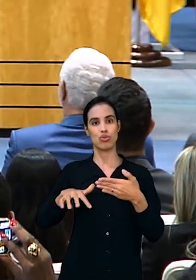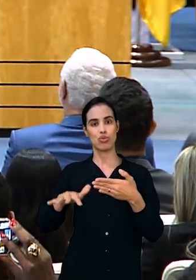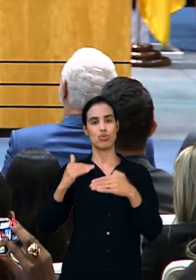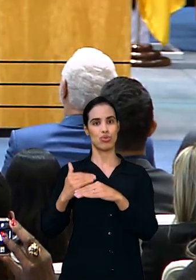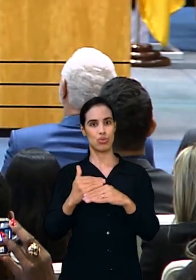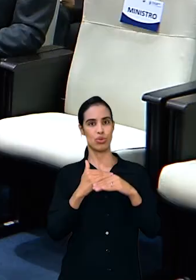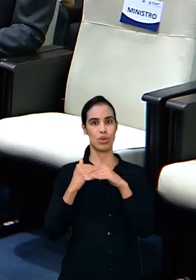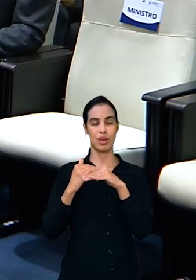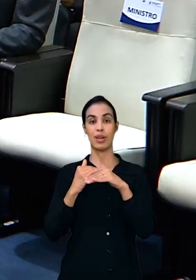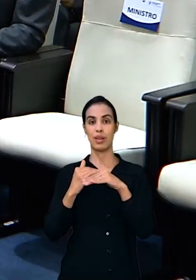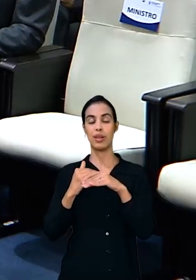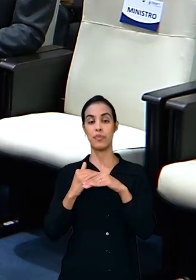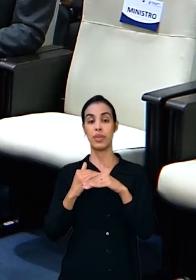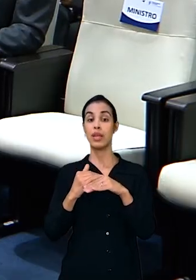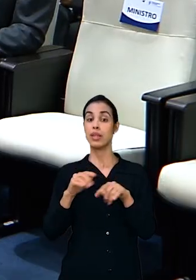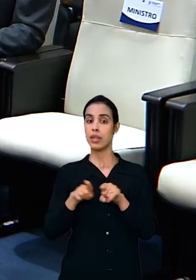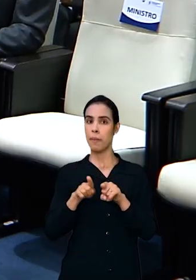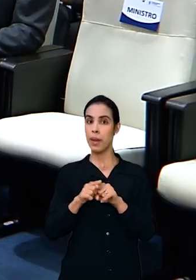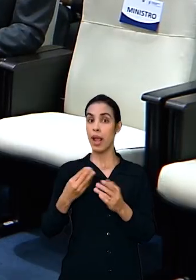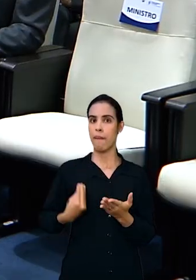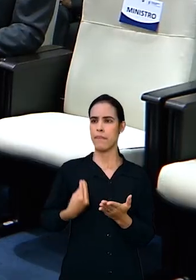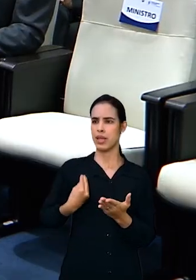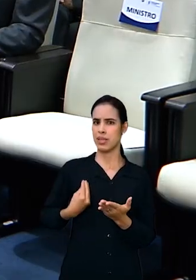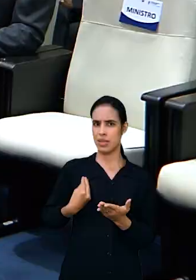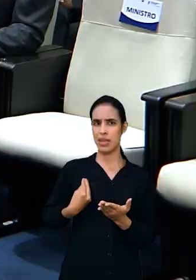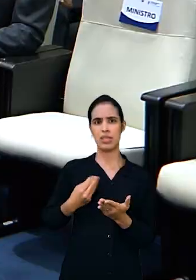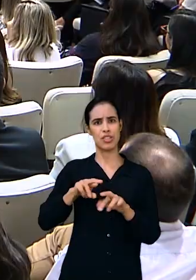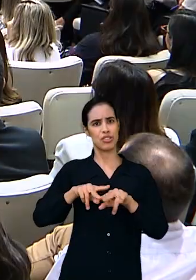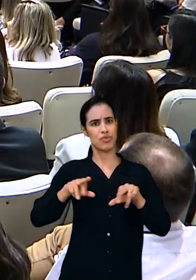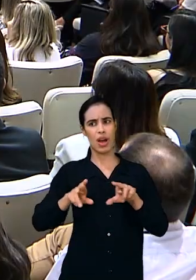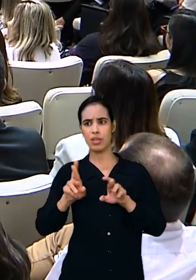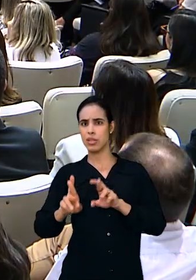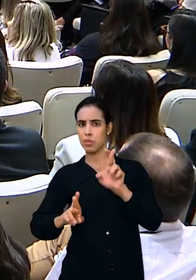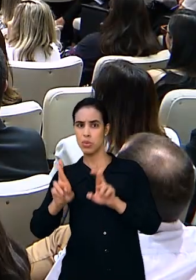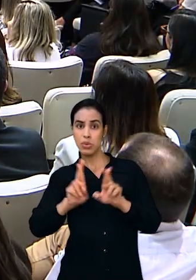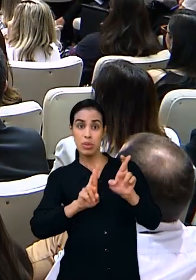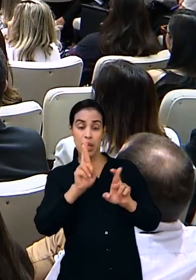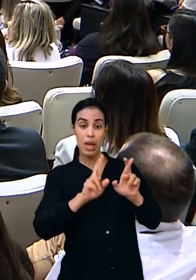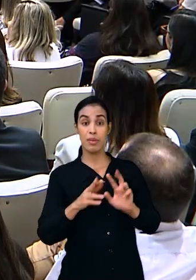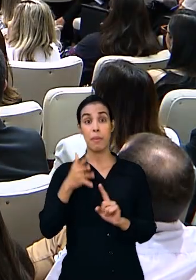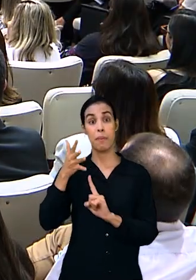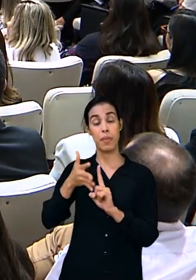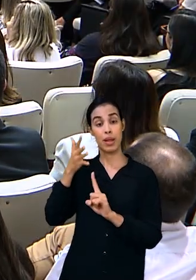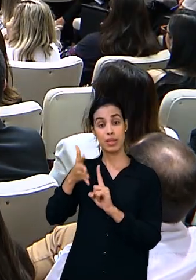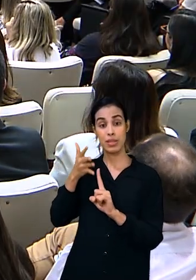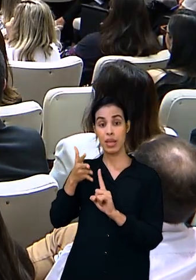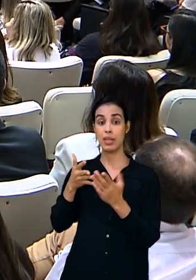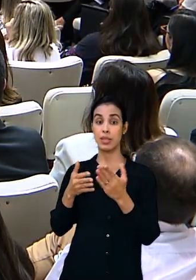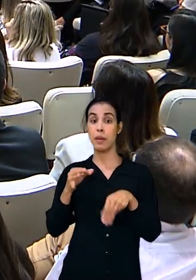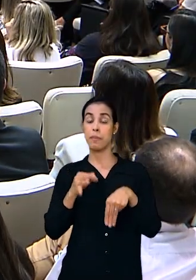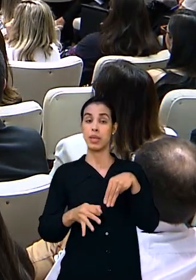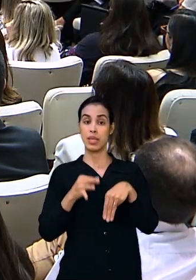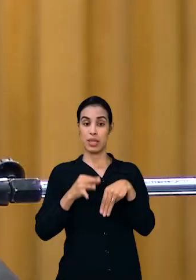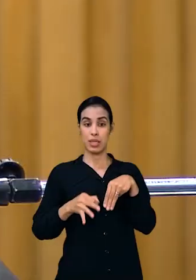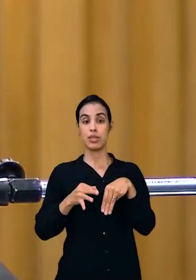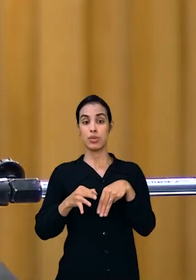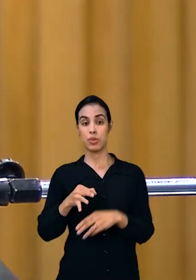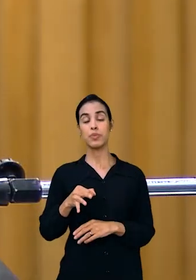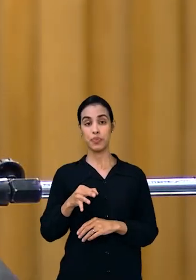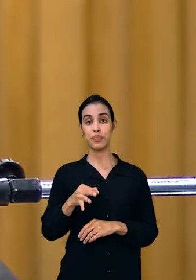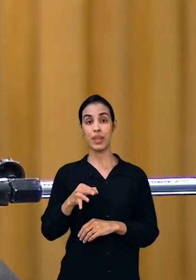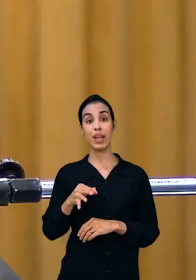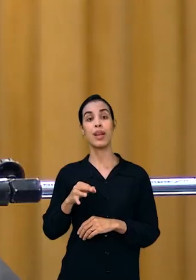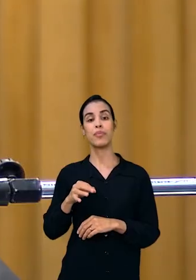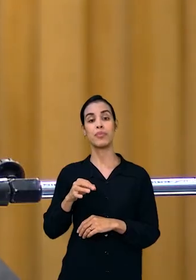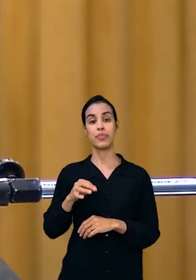Internacional de Precedentes na Justiça do Trabalho, que contou com a presença de diversas autoridades. Um dos palestrantes foi o